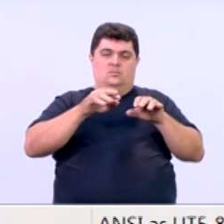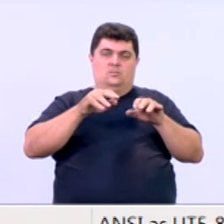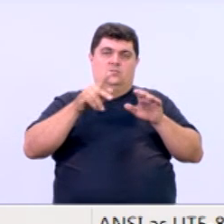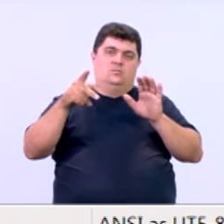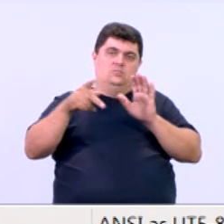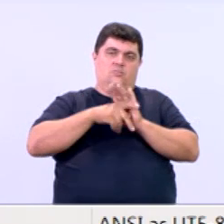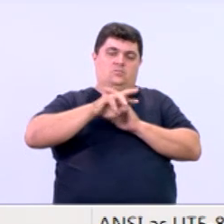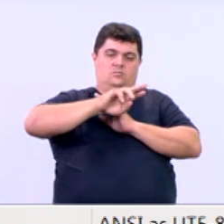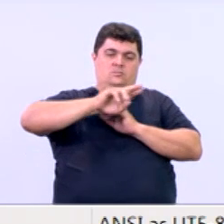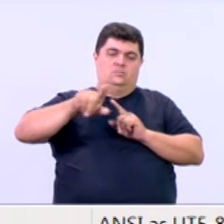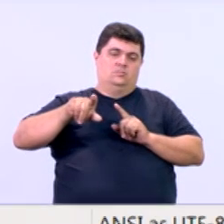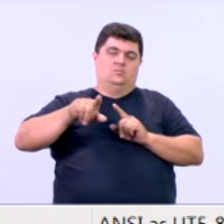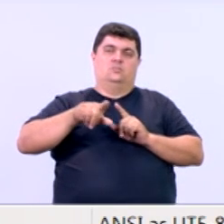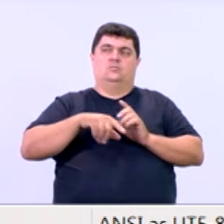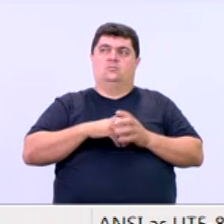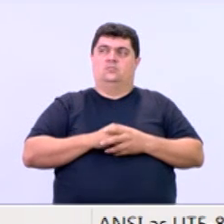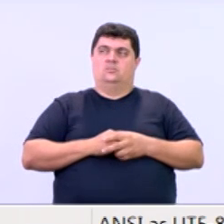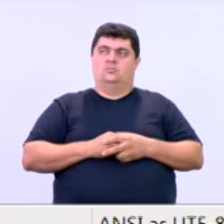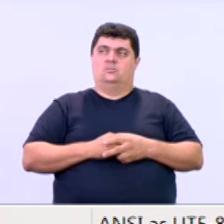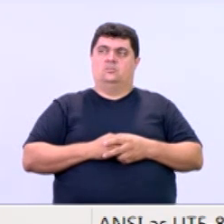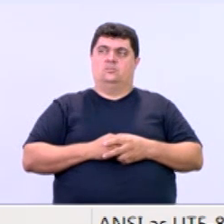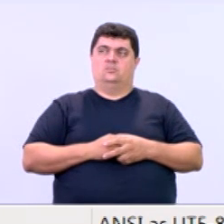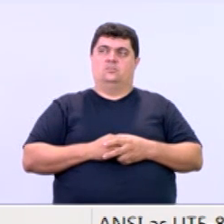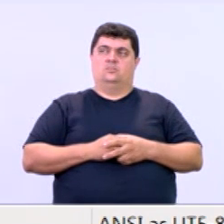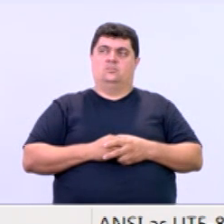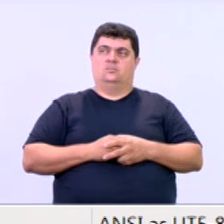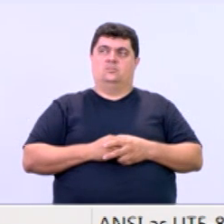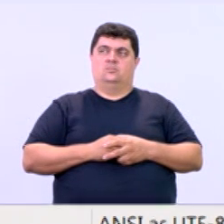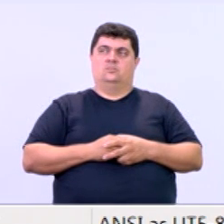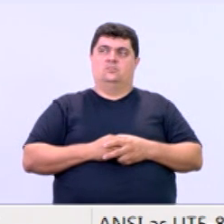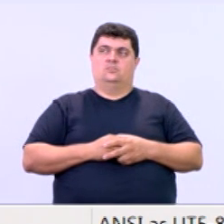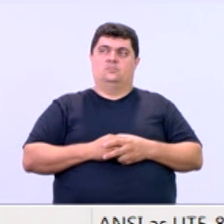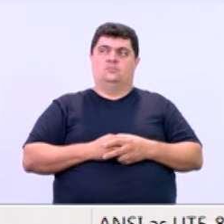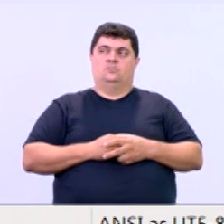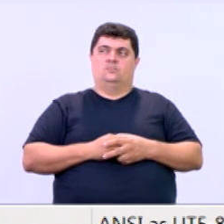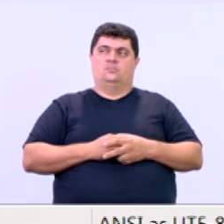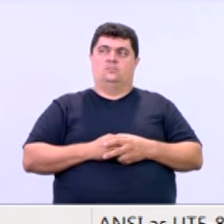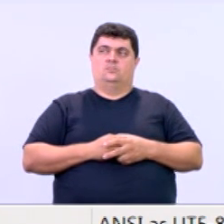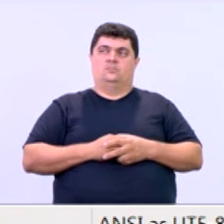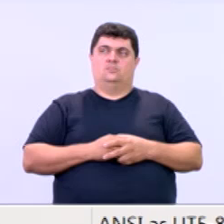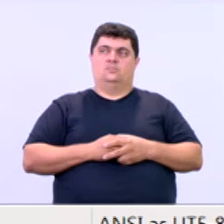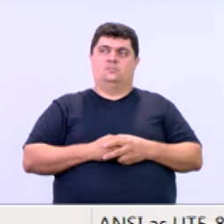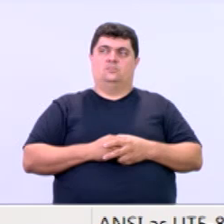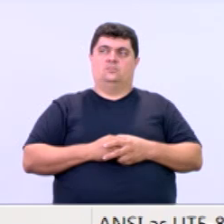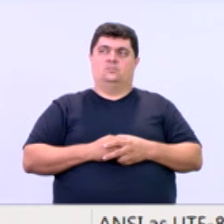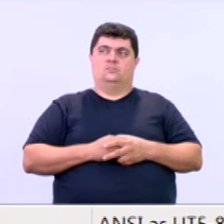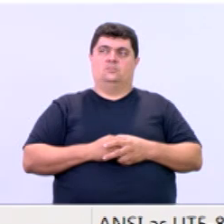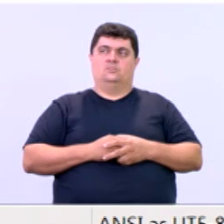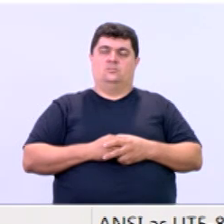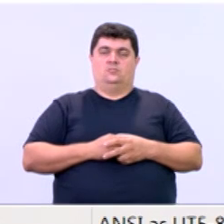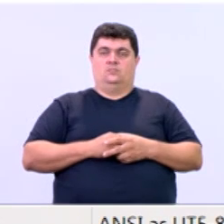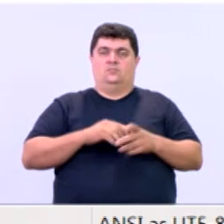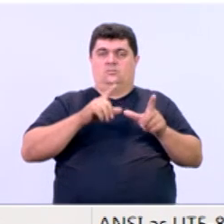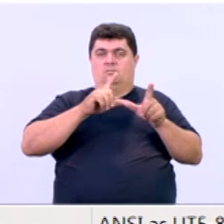do formulário vai aparecer outra cor, tá? e a